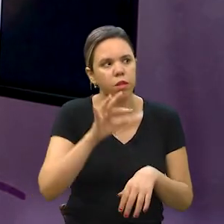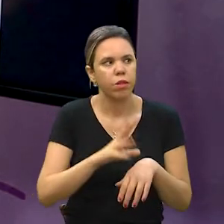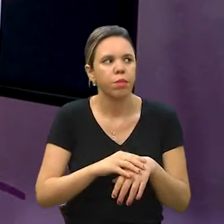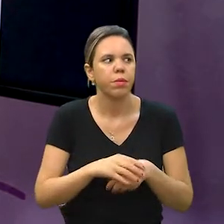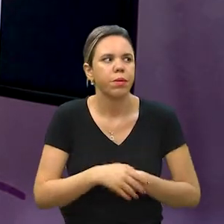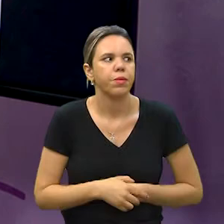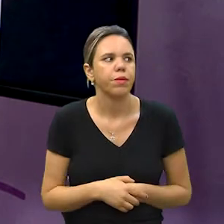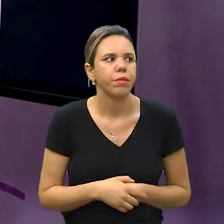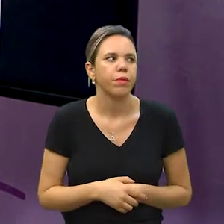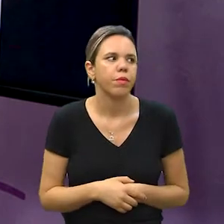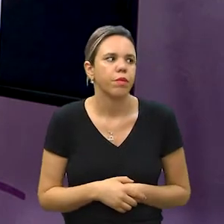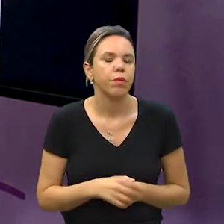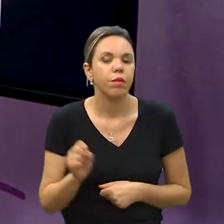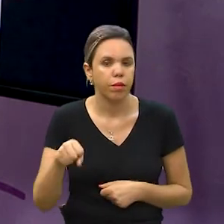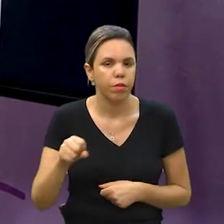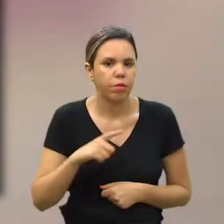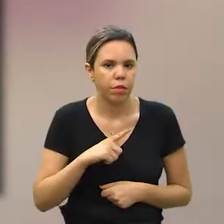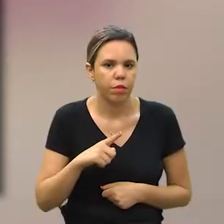essa doença?